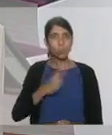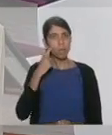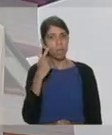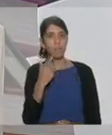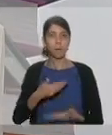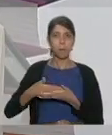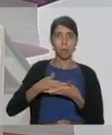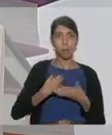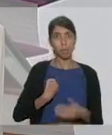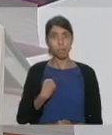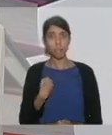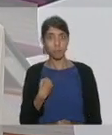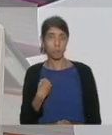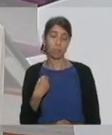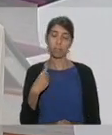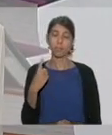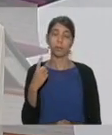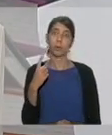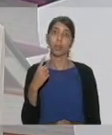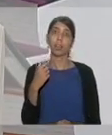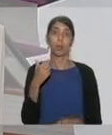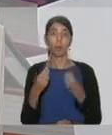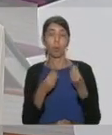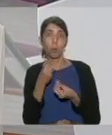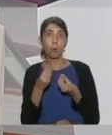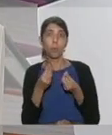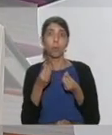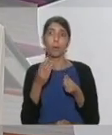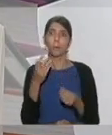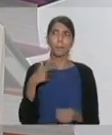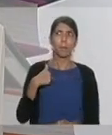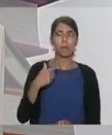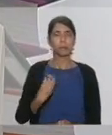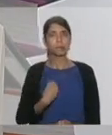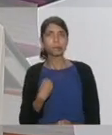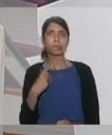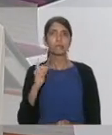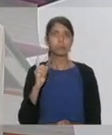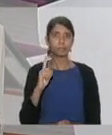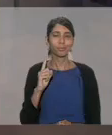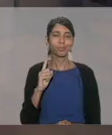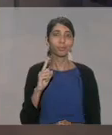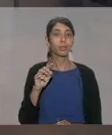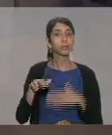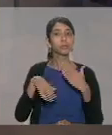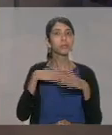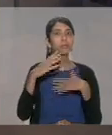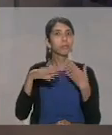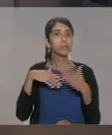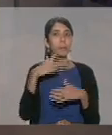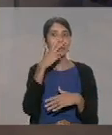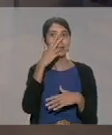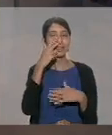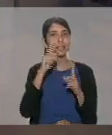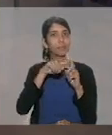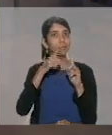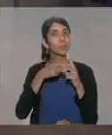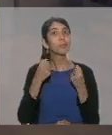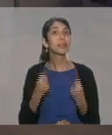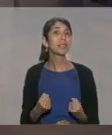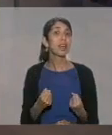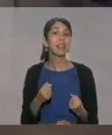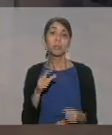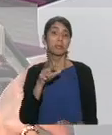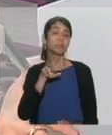estava vivo, eu ia para ver se o neném estava se formando, eu ia para ver se o meu estava vivo. Então ficou uma situação, foi uma gravidez pesada.